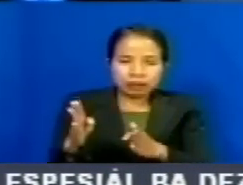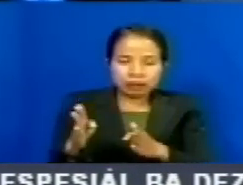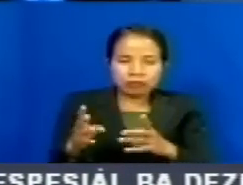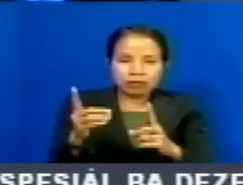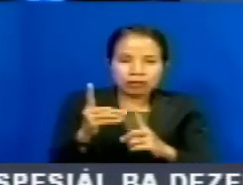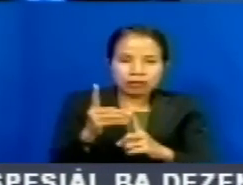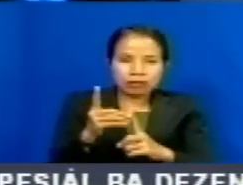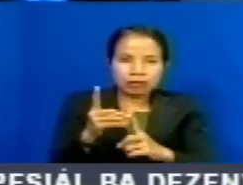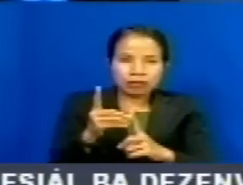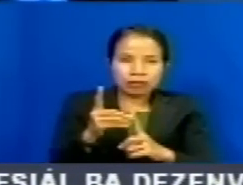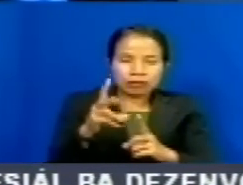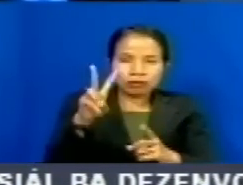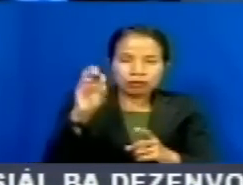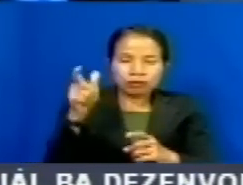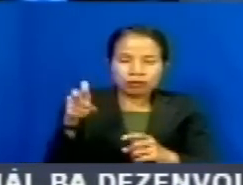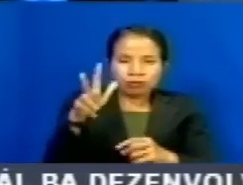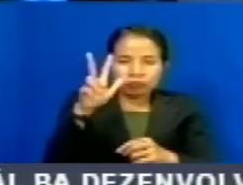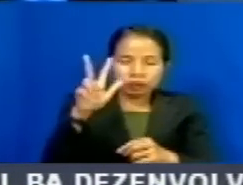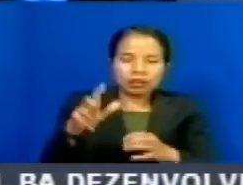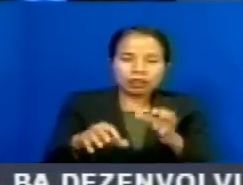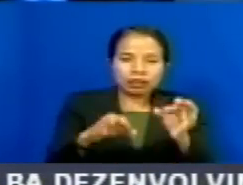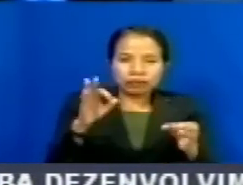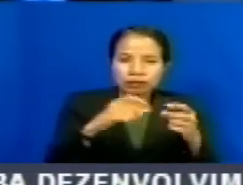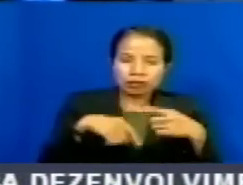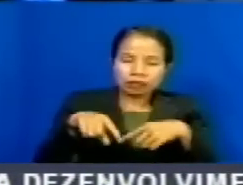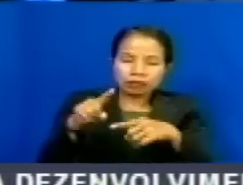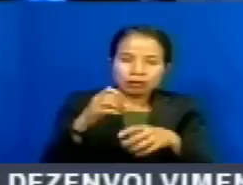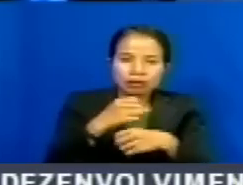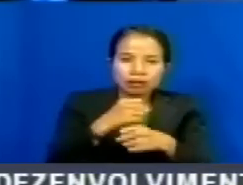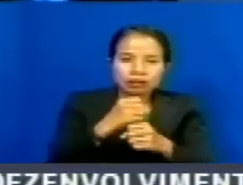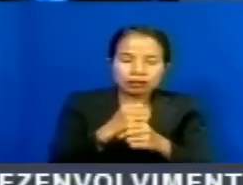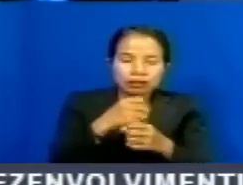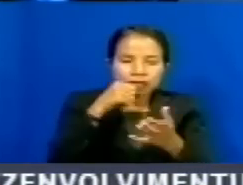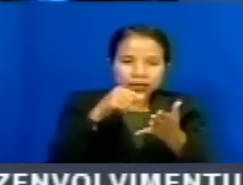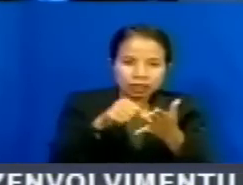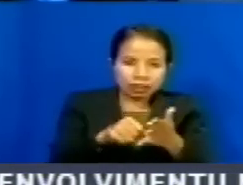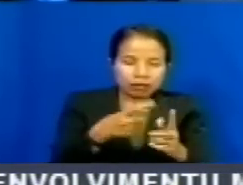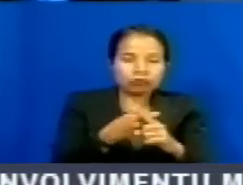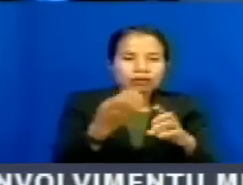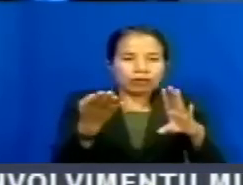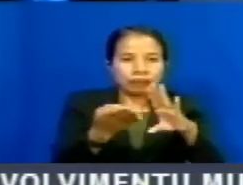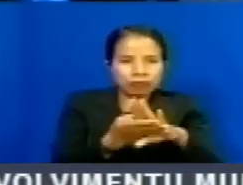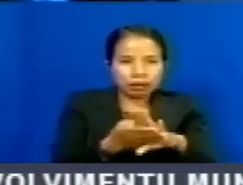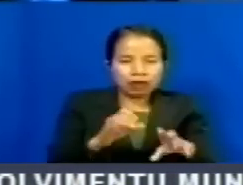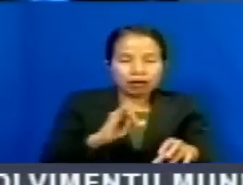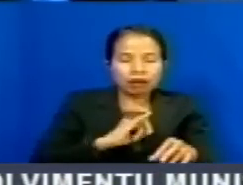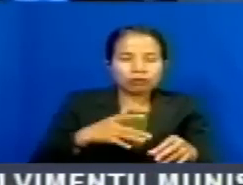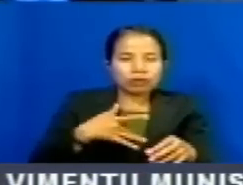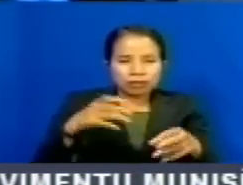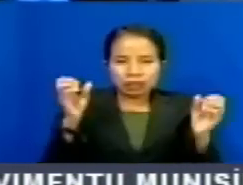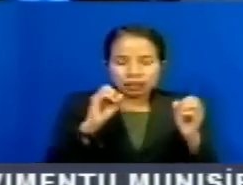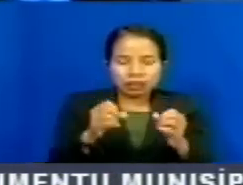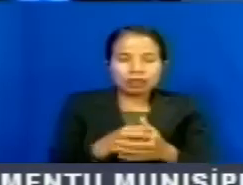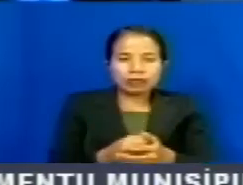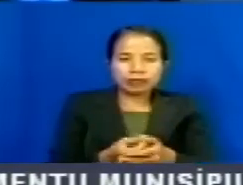de estamos sendo o senhor, se sira la ba se ba halo sai sura truma ka husi banco ka husi ti botne la hevti rene salatik